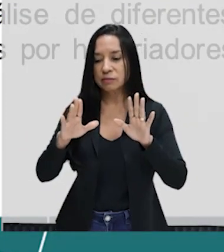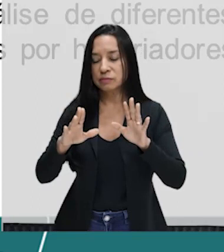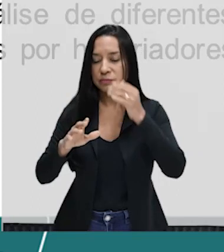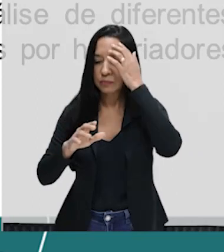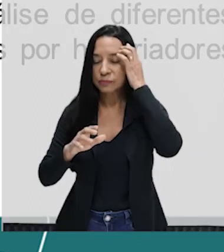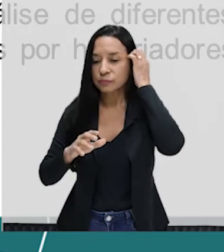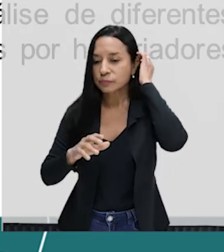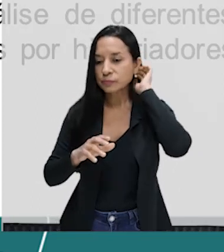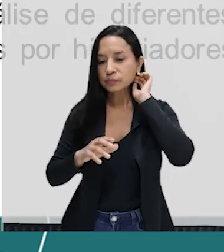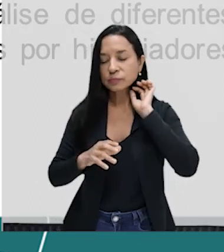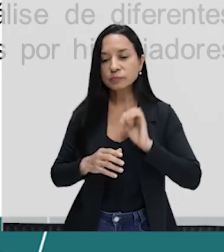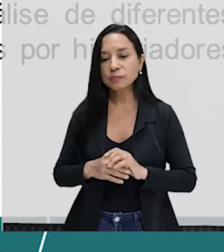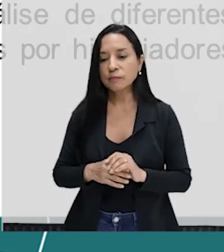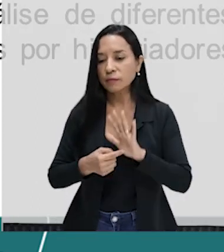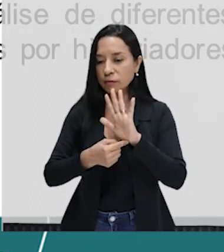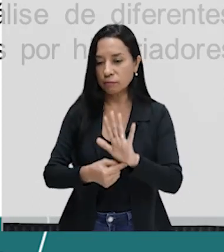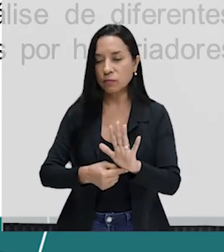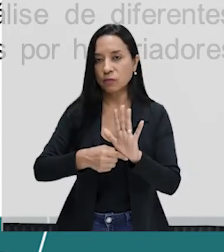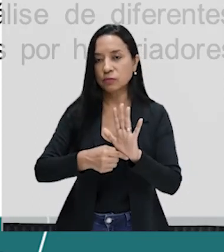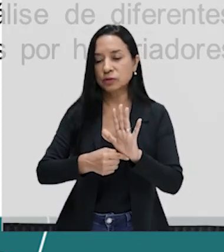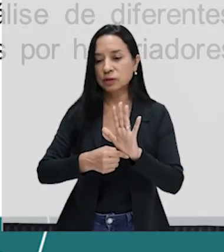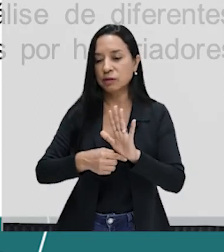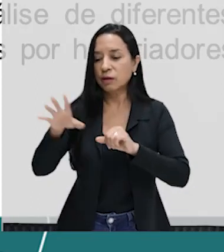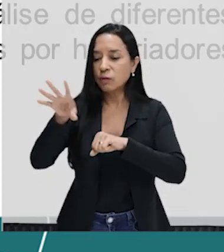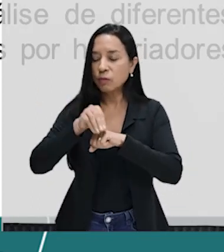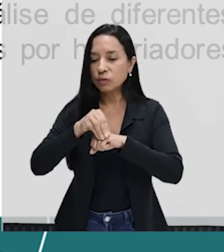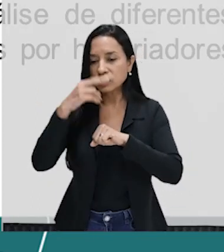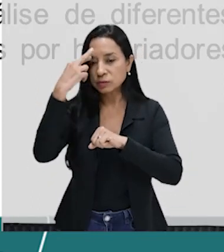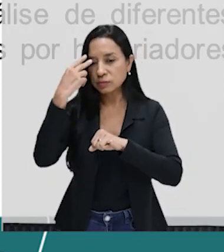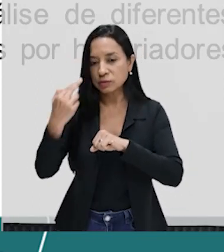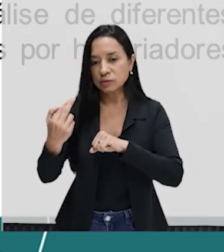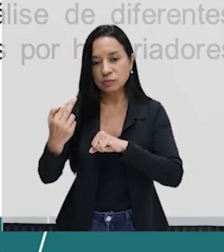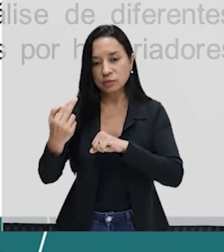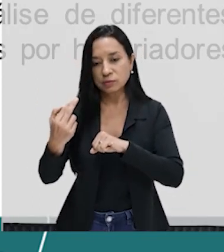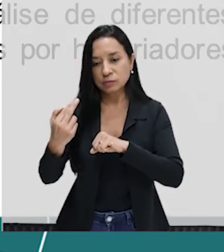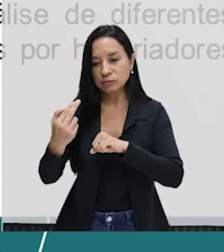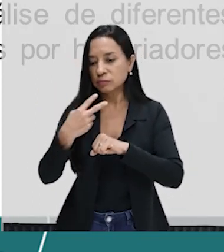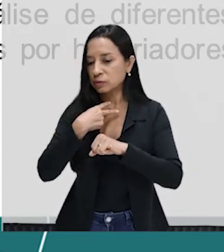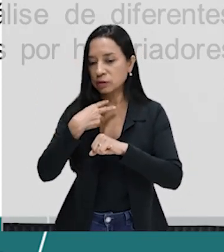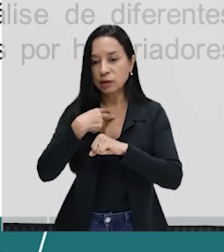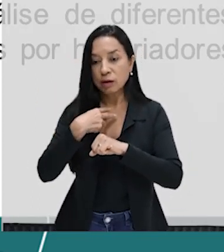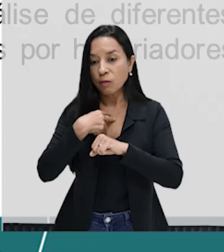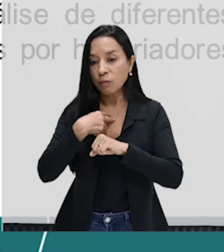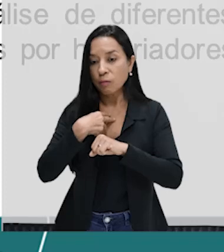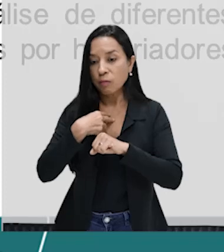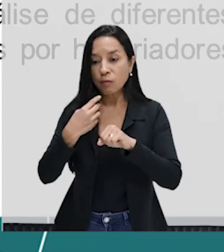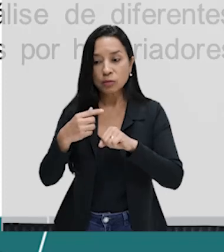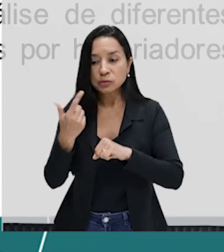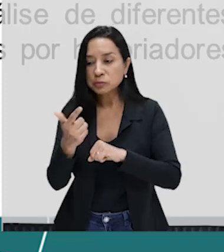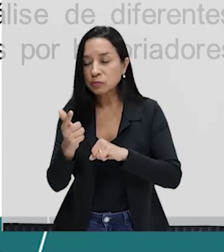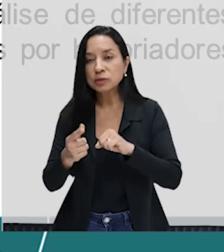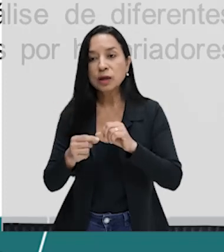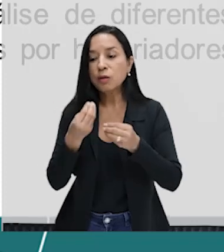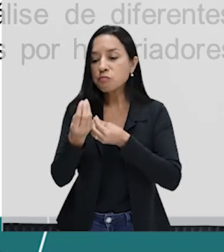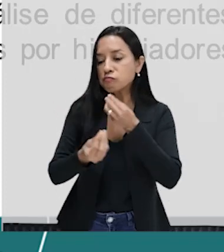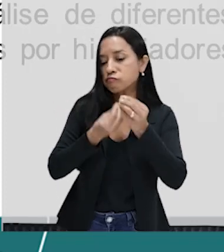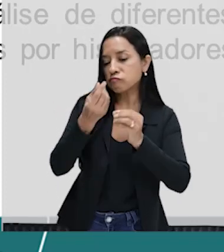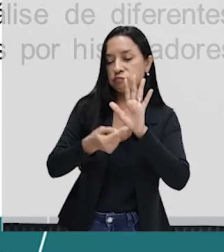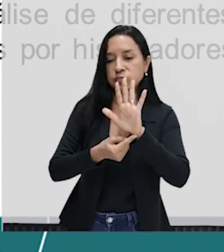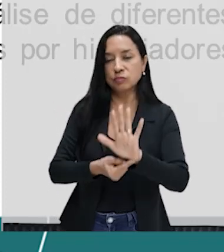conhecimento histórico, não se pode deixar de falar sobre os documentos, sobre a alma do